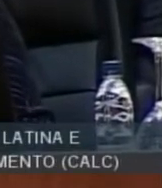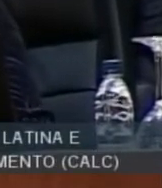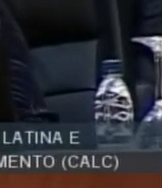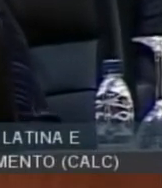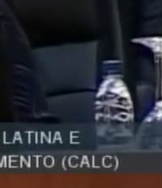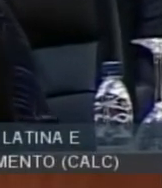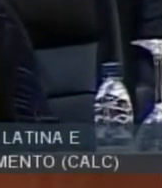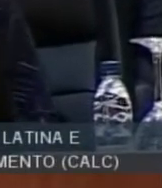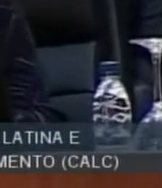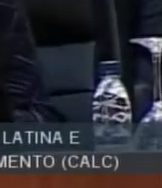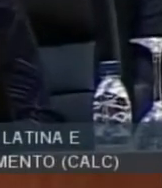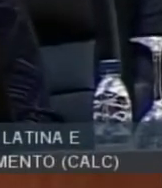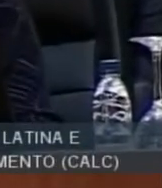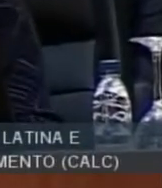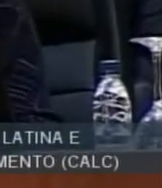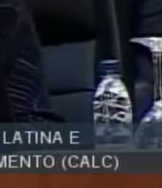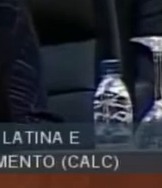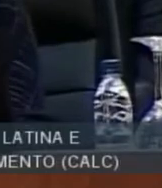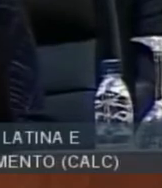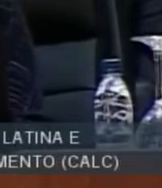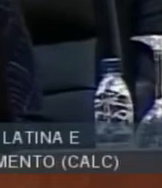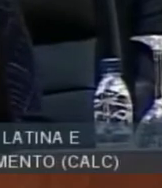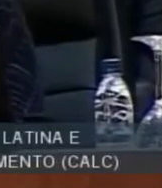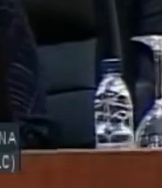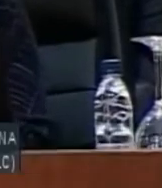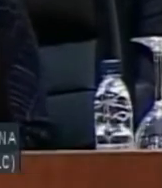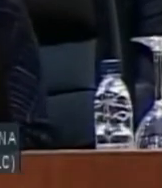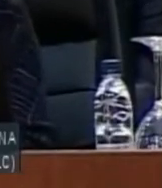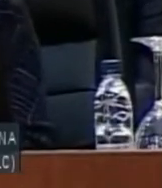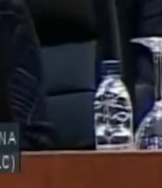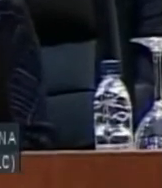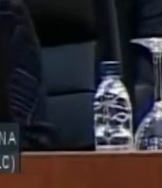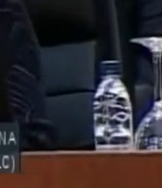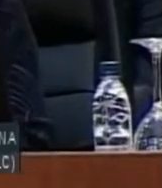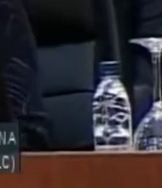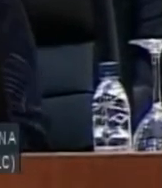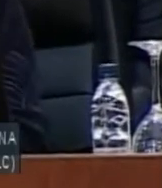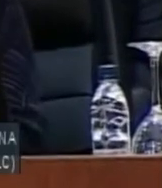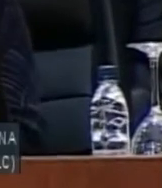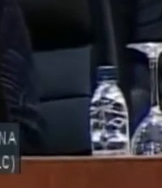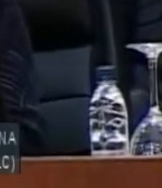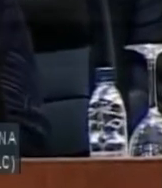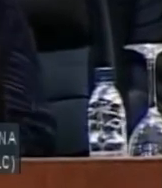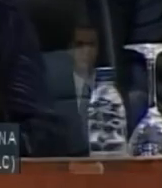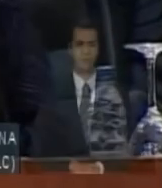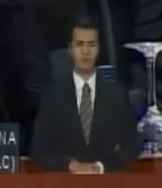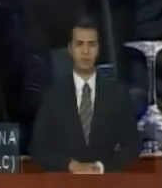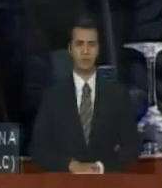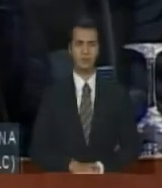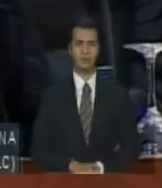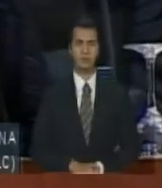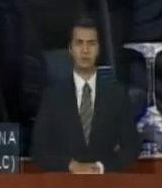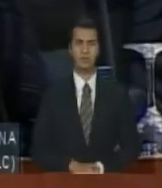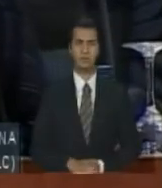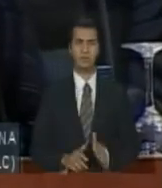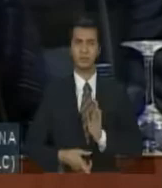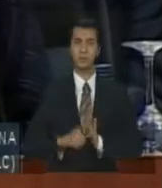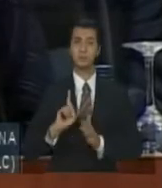então presidente Luiz Inácio Lula da Silva, quando pela primeira vez se